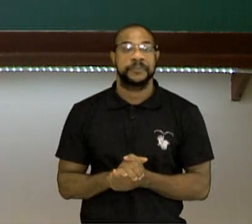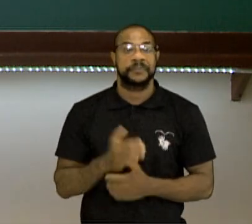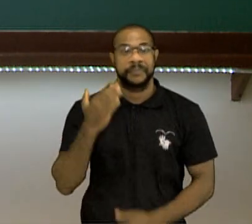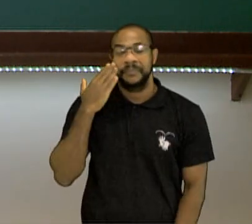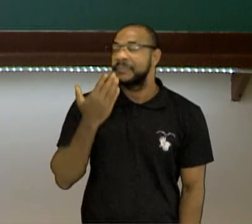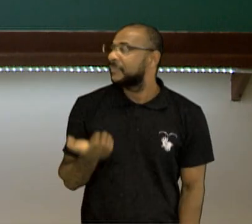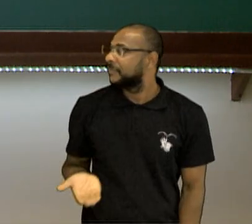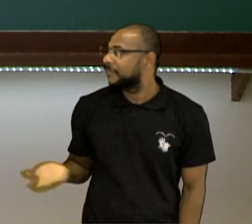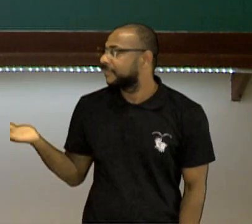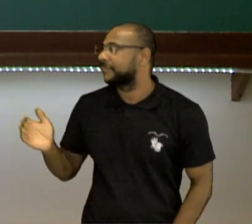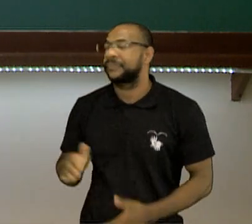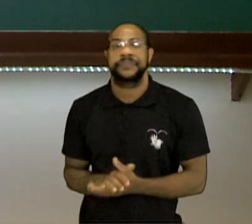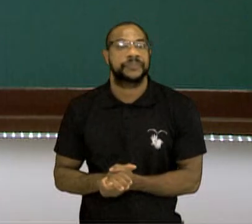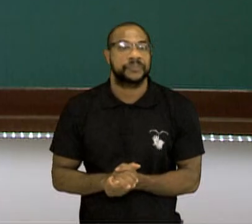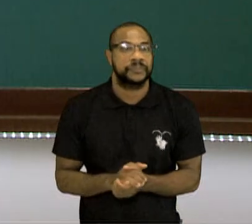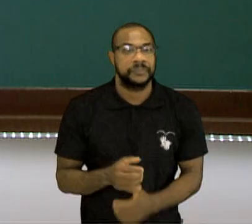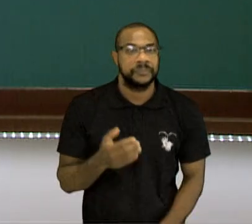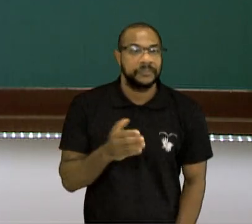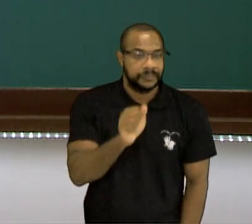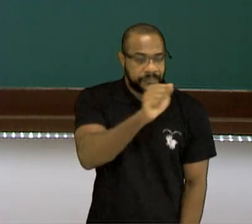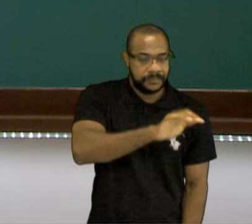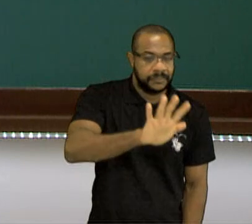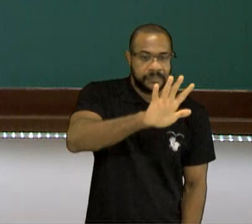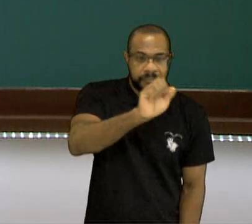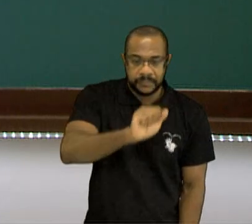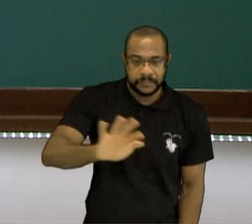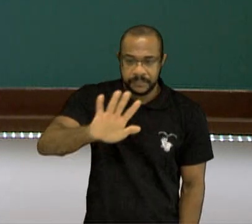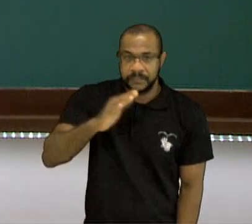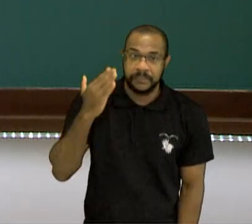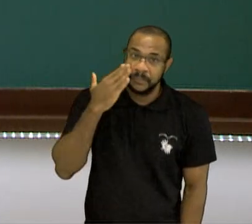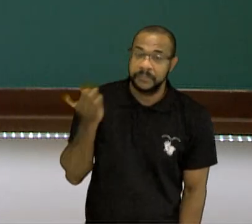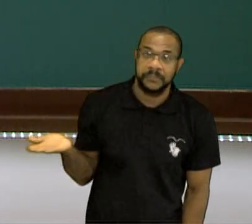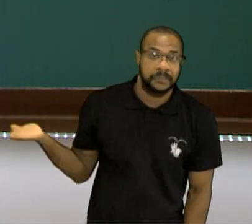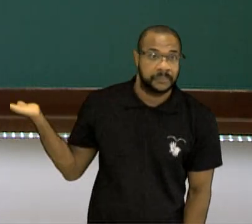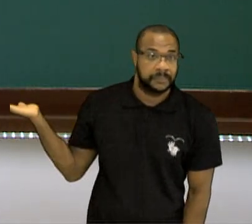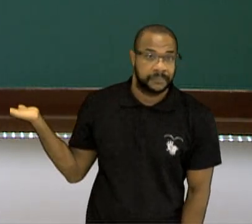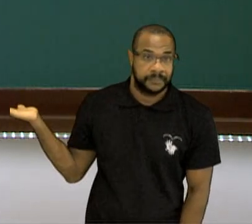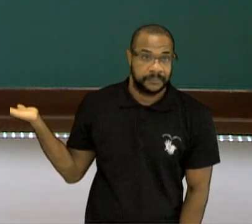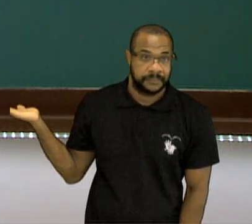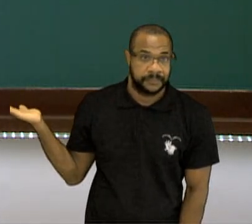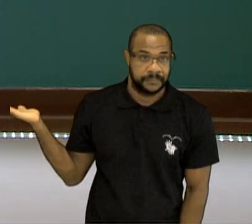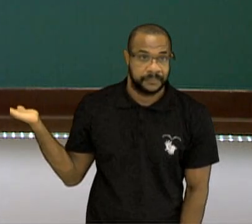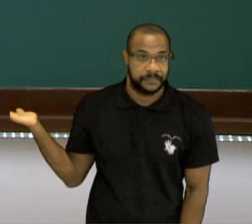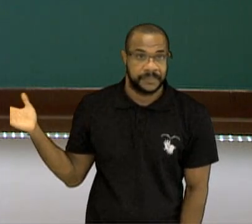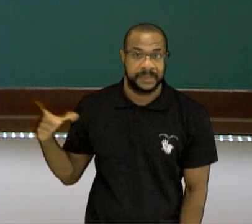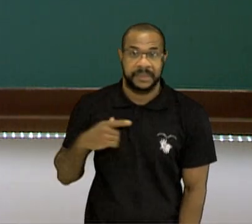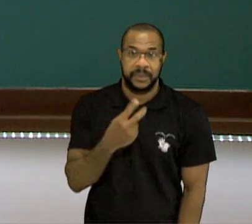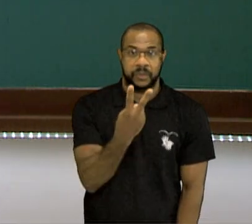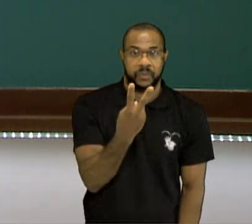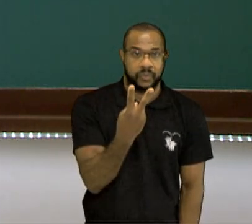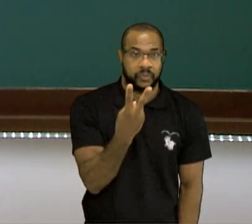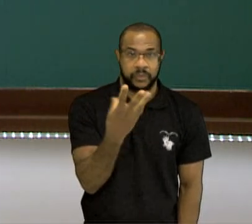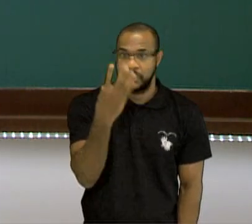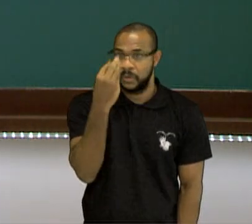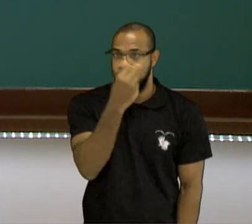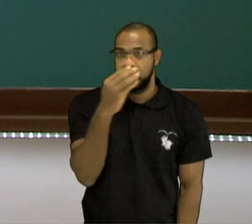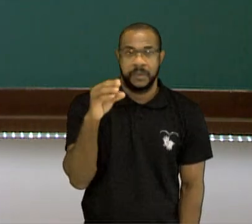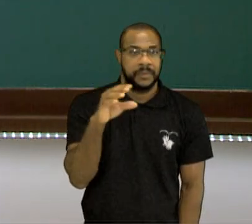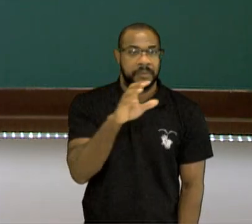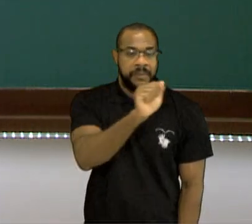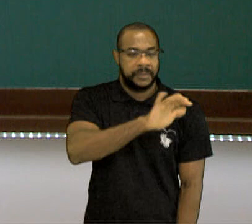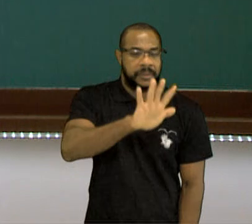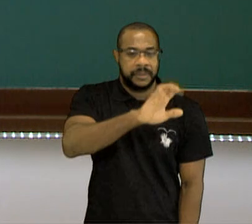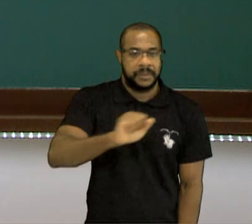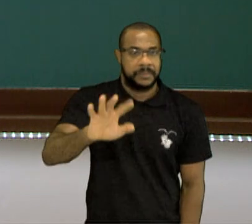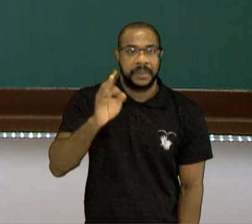Voltando aqui da pintura barroca, nós temos duas imagens, tá? E elas